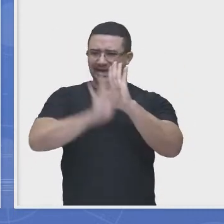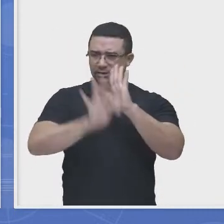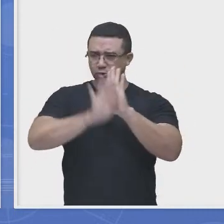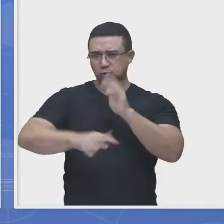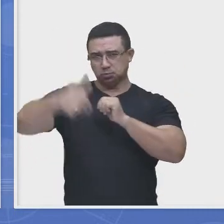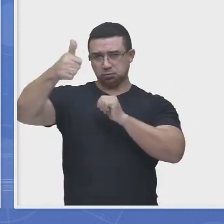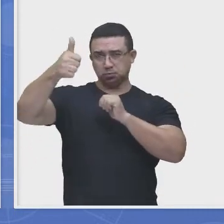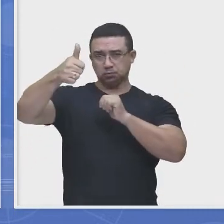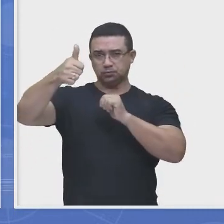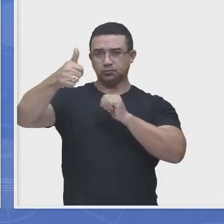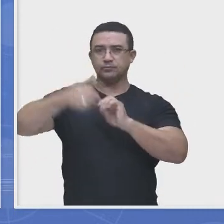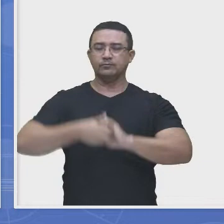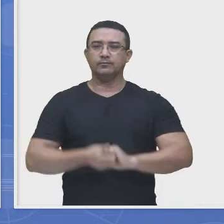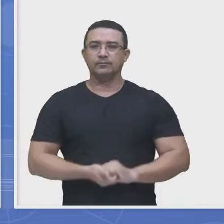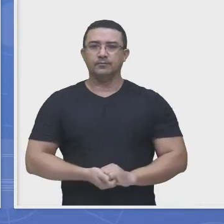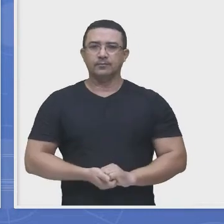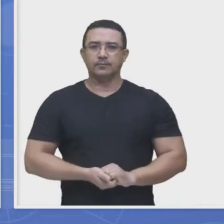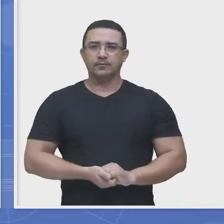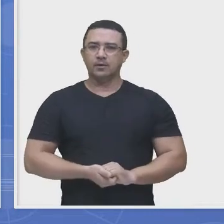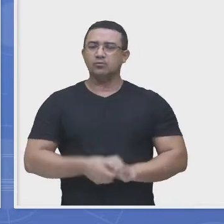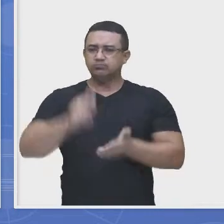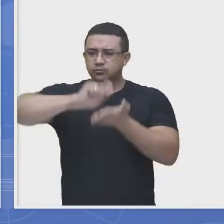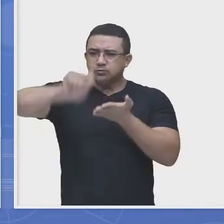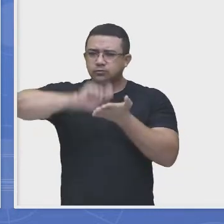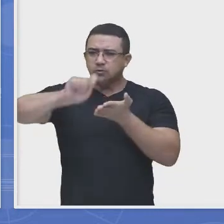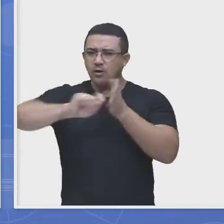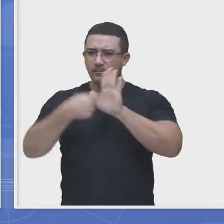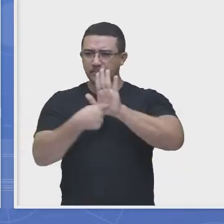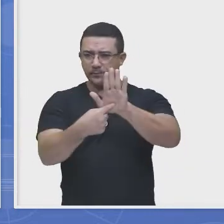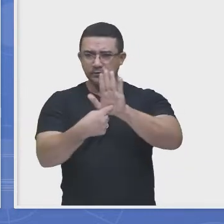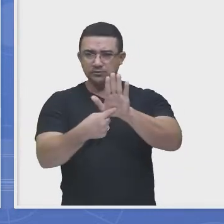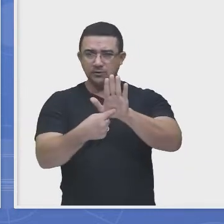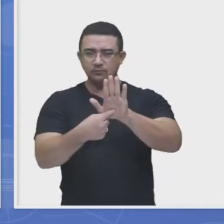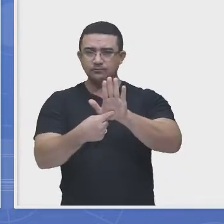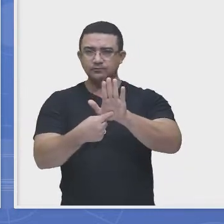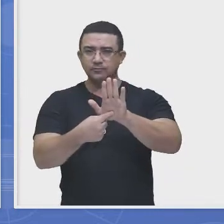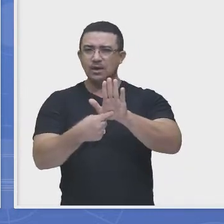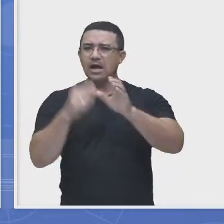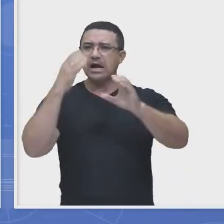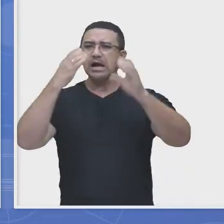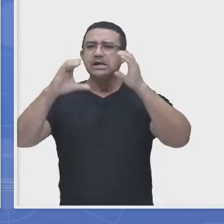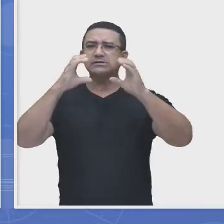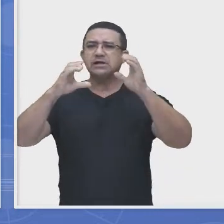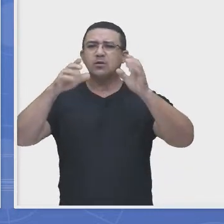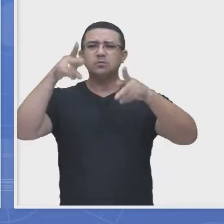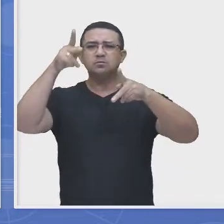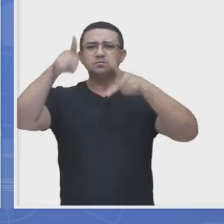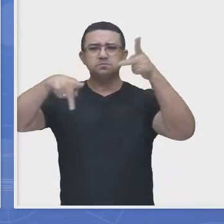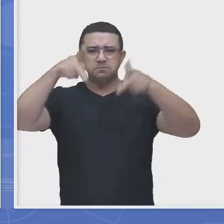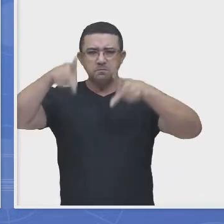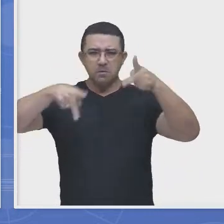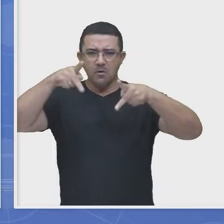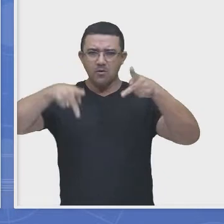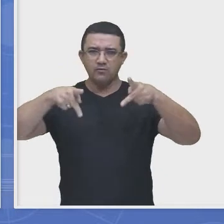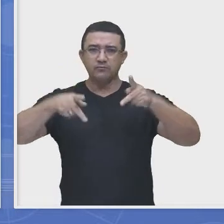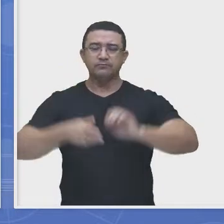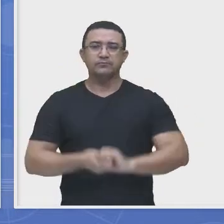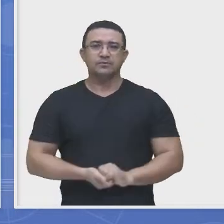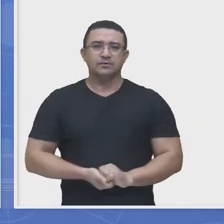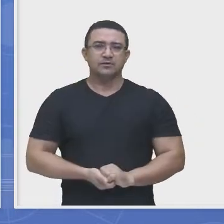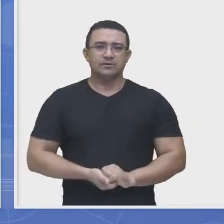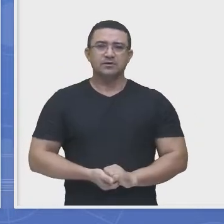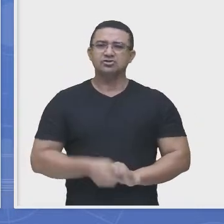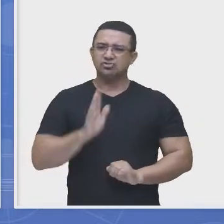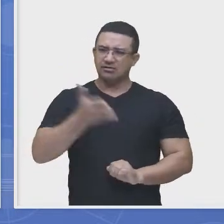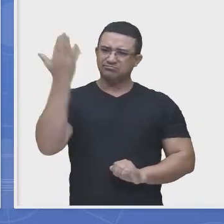aí, dissertação expositiva. Então, o texto 1 é uma dissertação expositiva, a canção popular, como já tinha afirmado lá